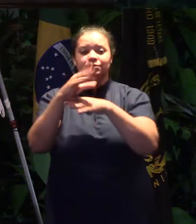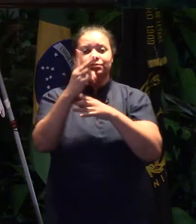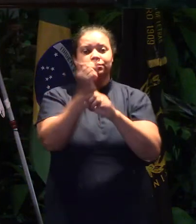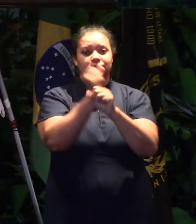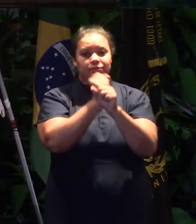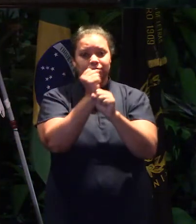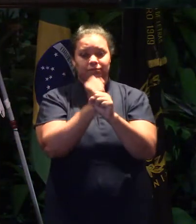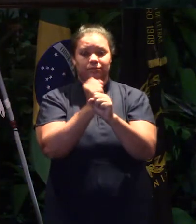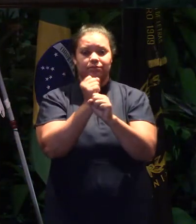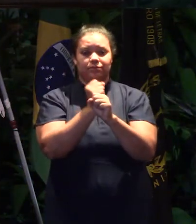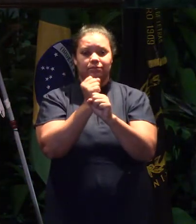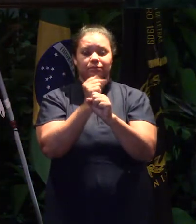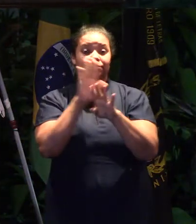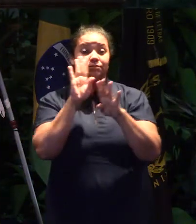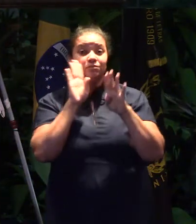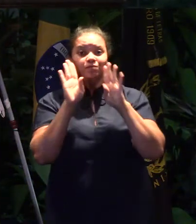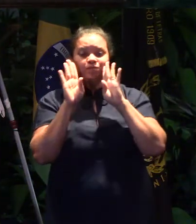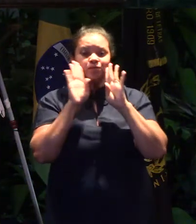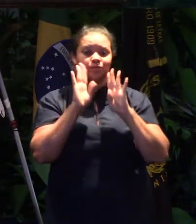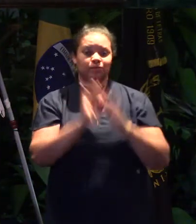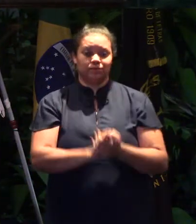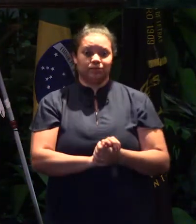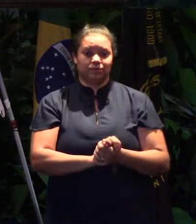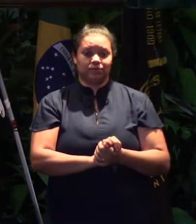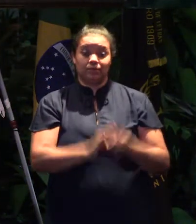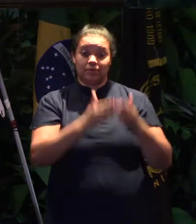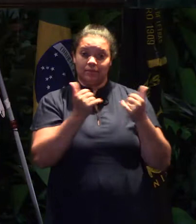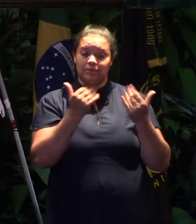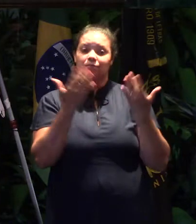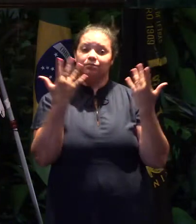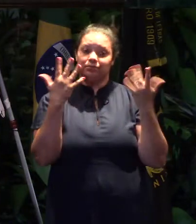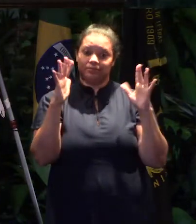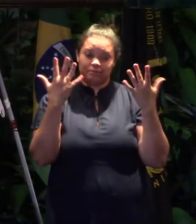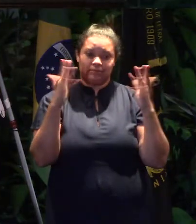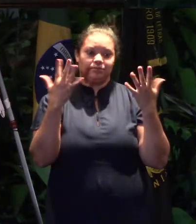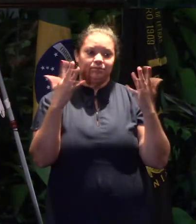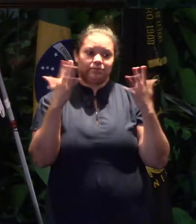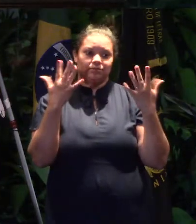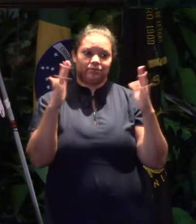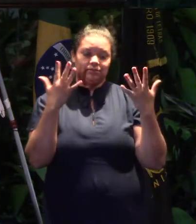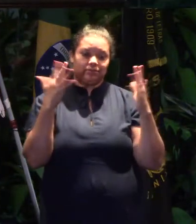seu perfil no Facebook. Então, eu vou pedir uma salva de palmas agora para o Flávio.